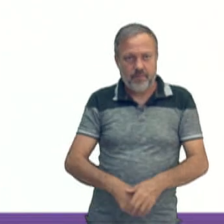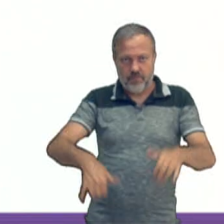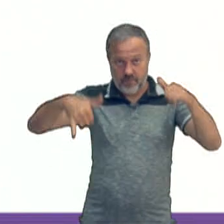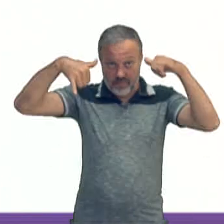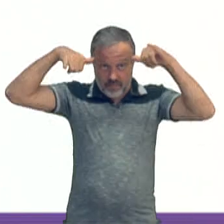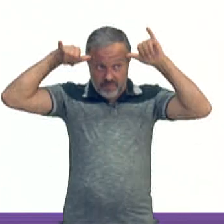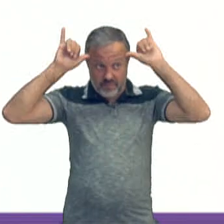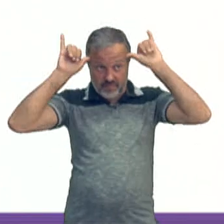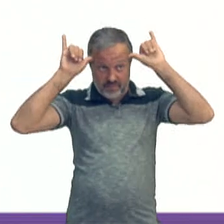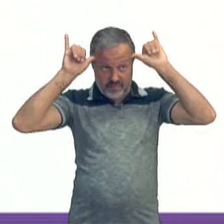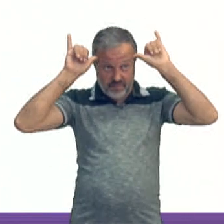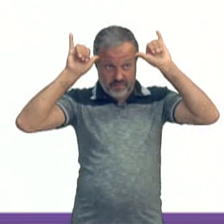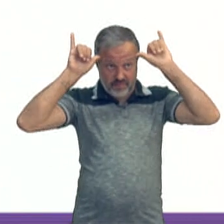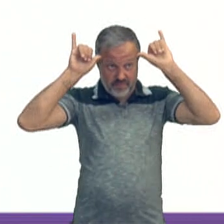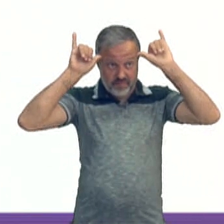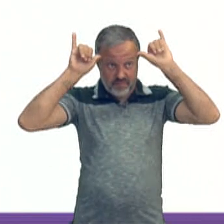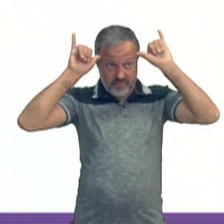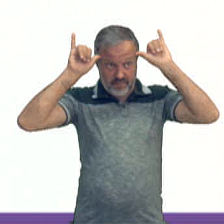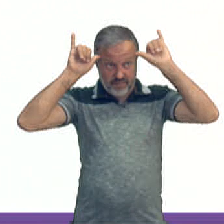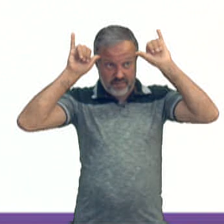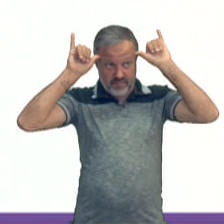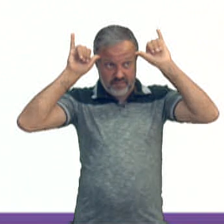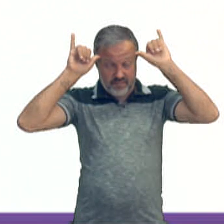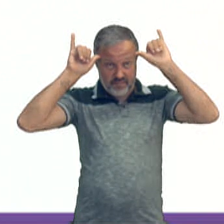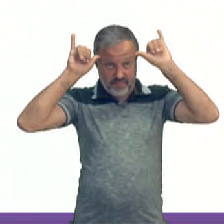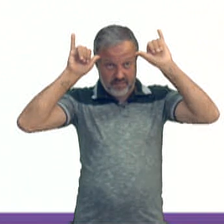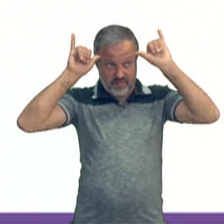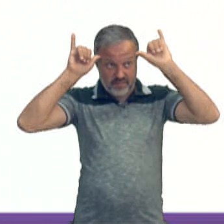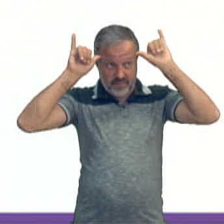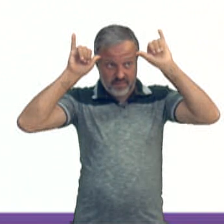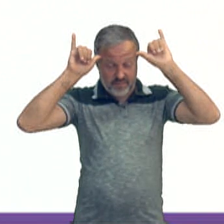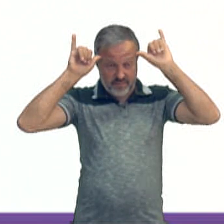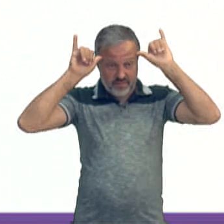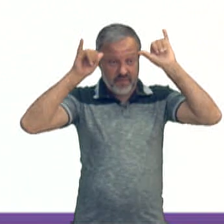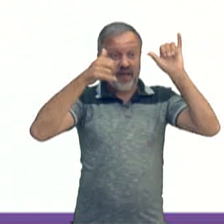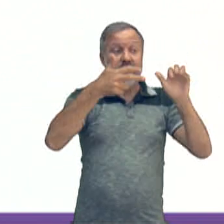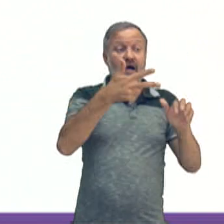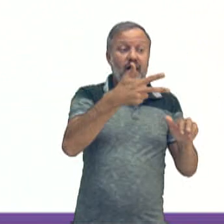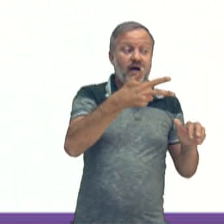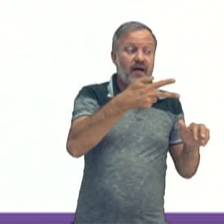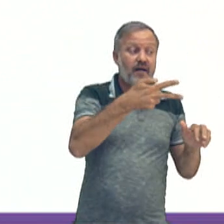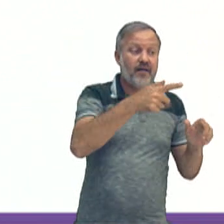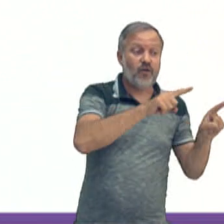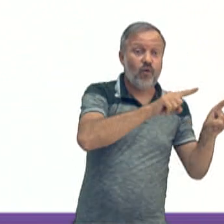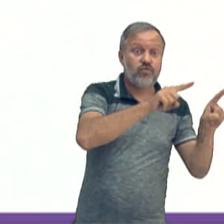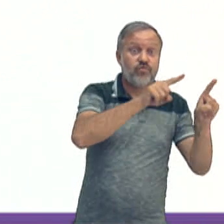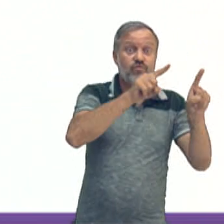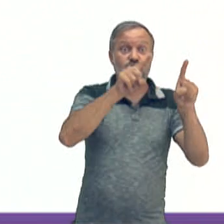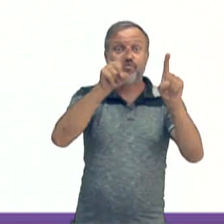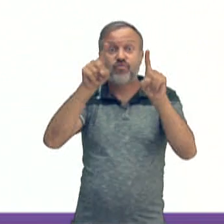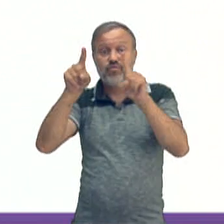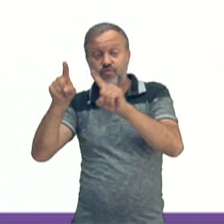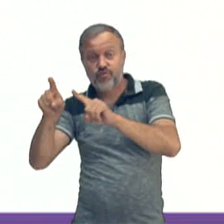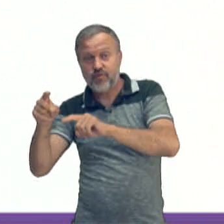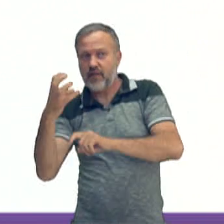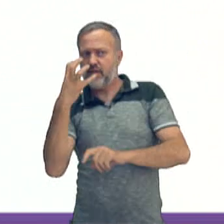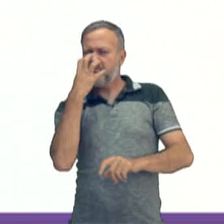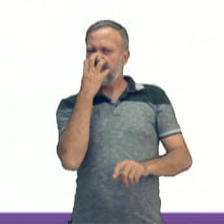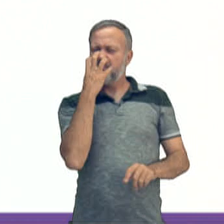boi. Então, tivemos um ciclo do boi. 12 anos era o ano do boi. Do